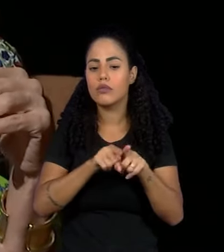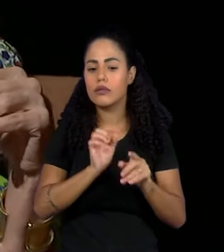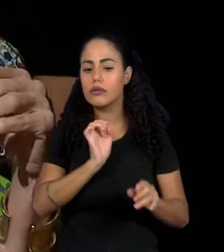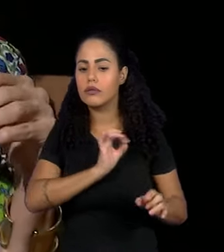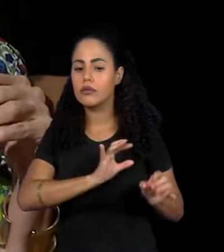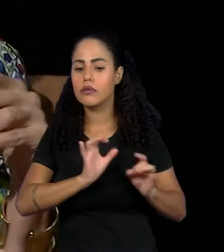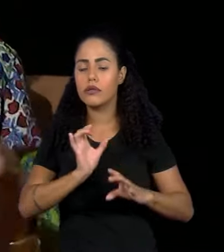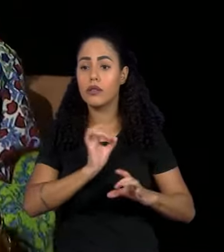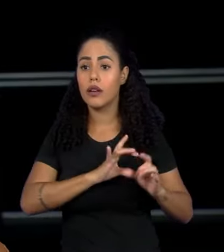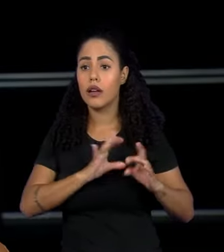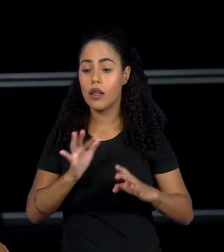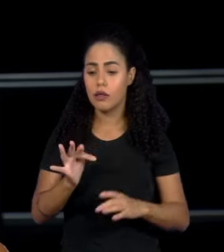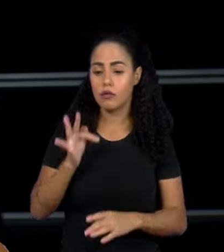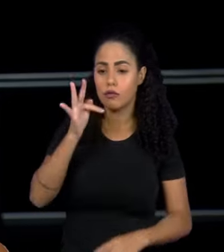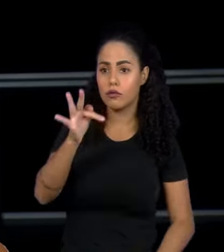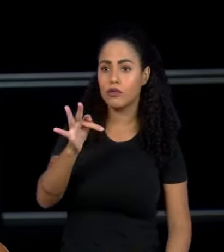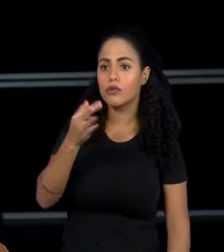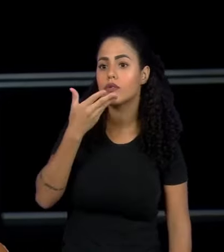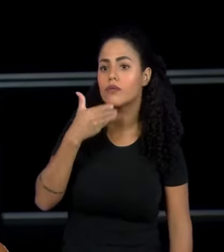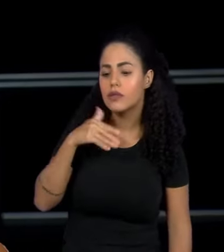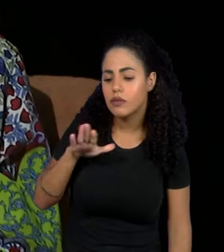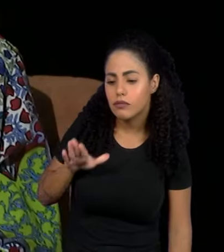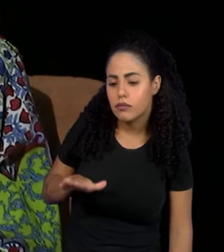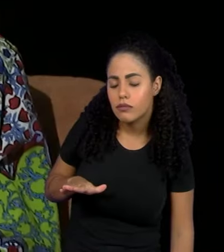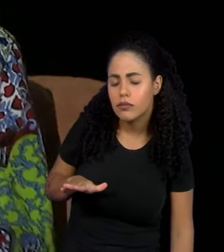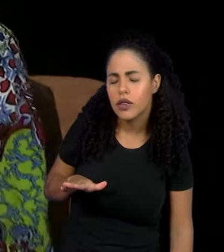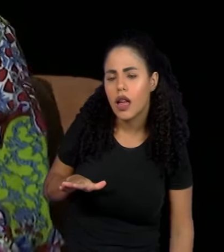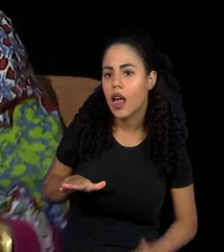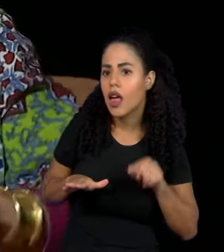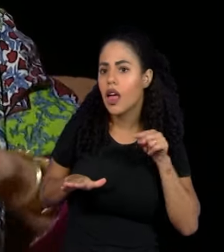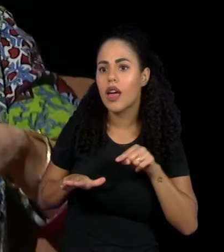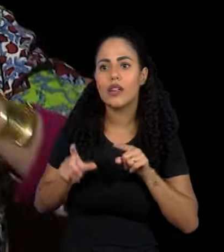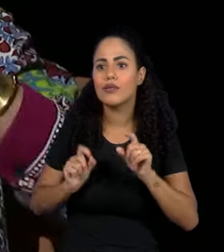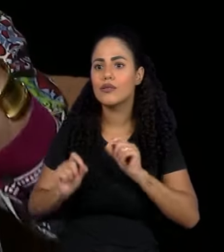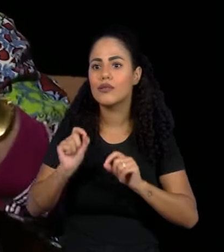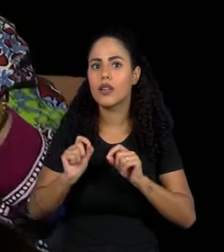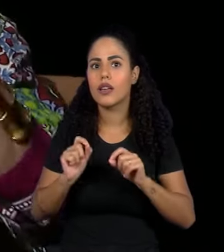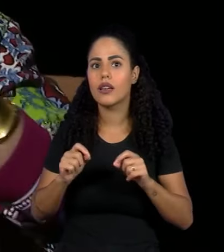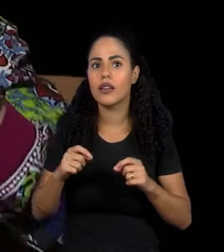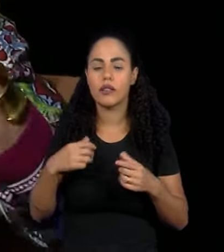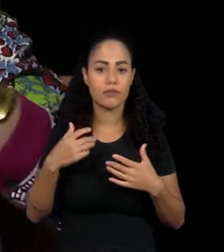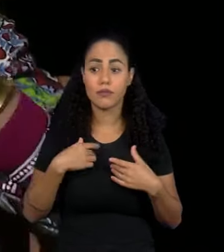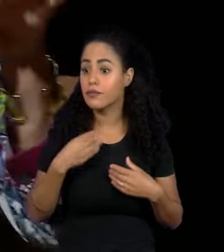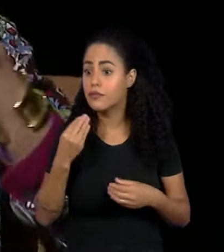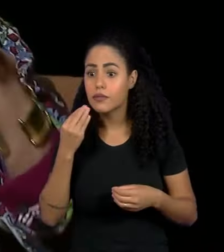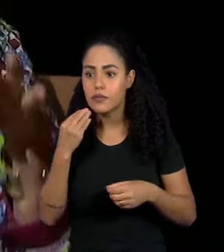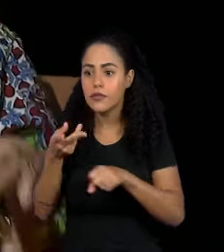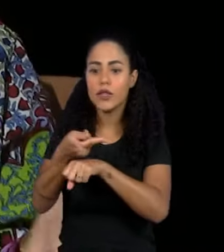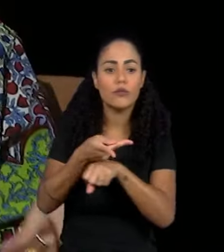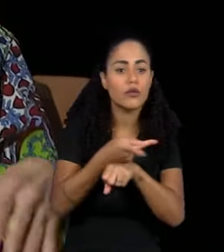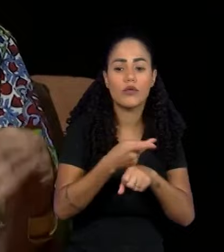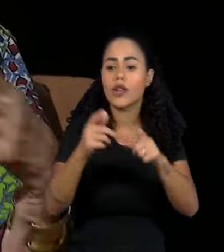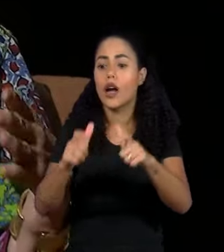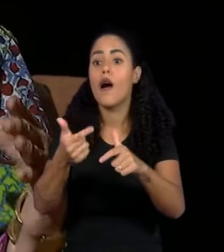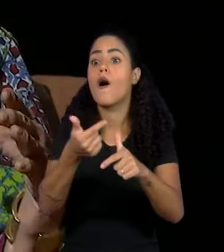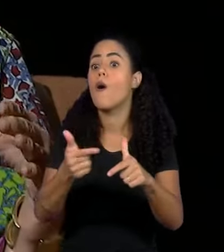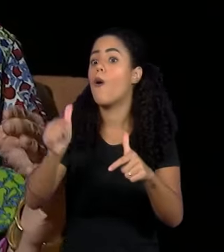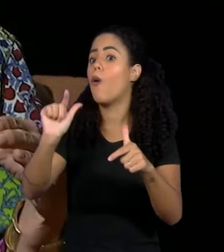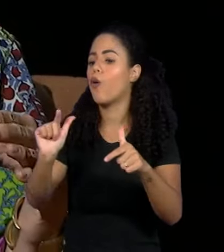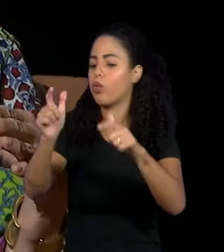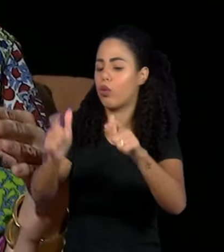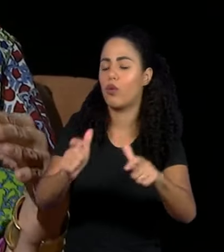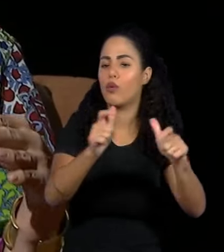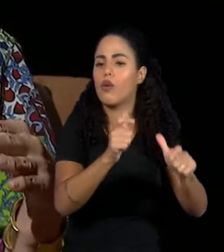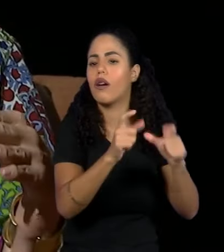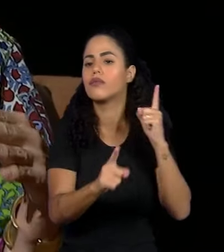provocar numa criança tão pequena, eles rapidamente começaram a encontrar um outro lugar. E o lugar que eles